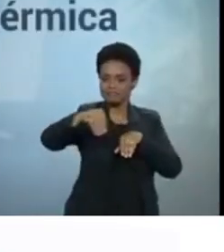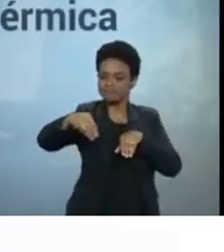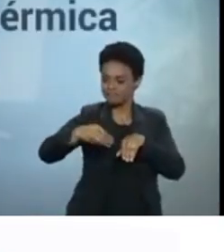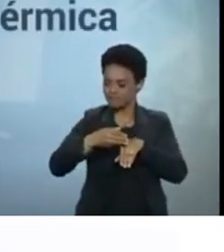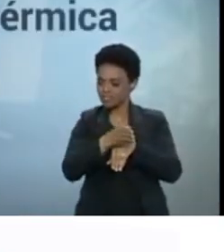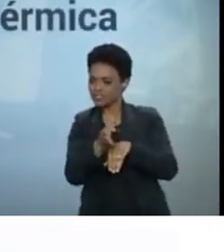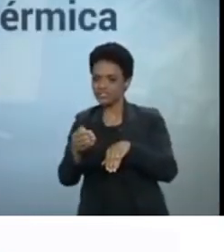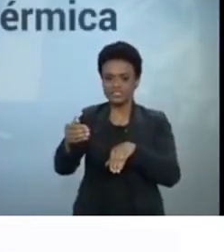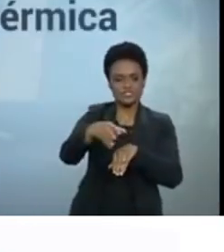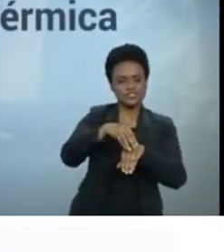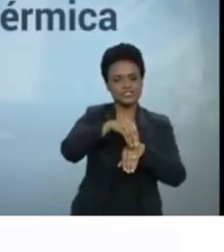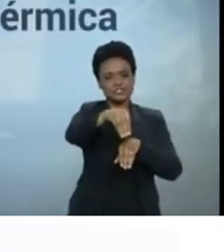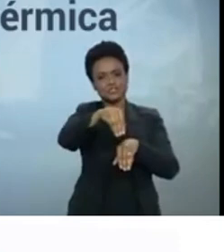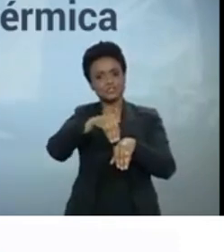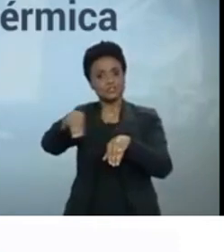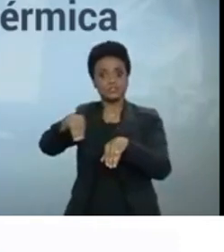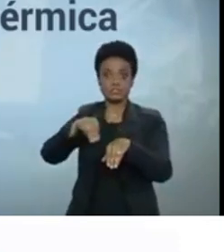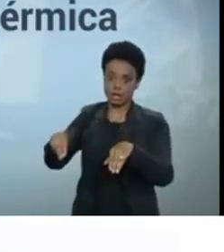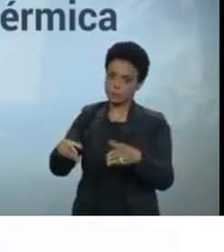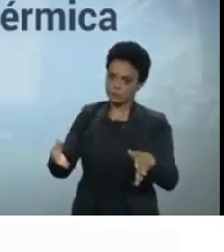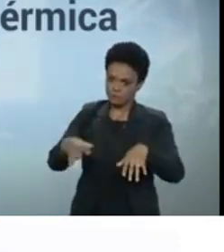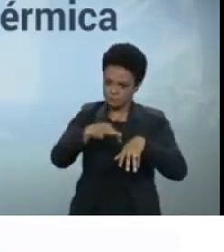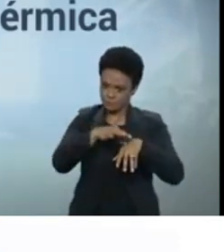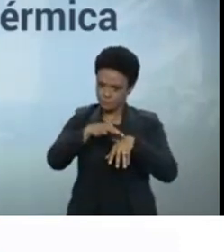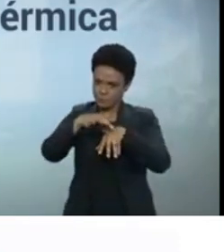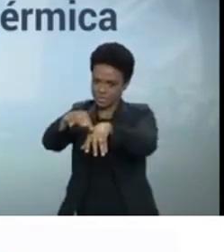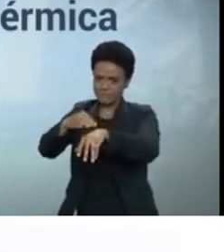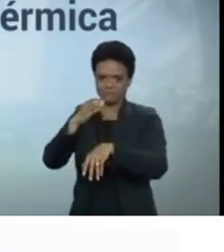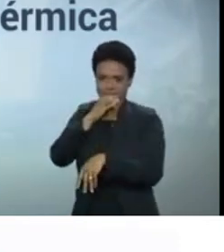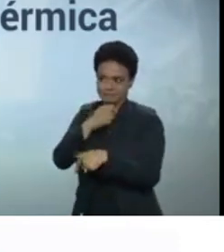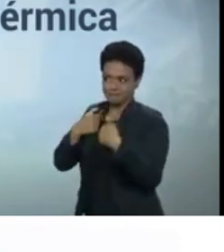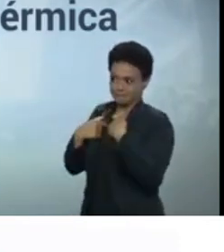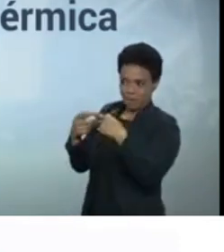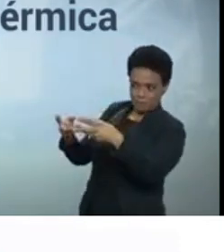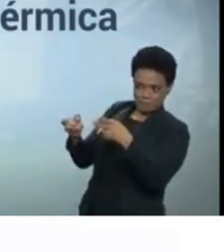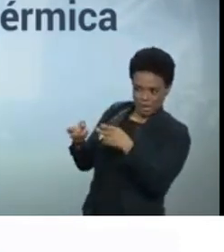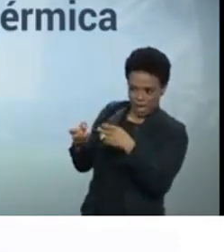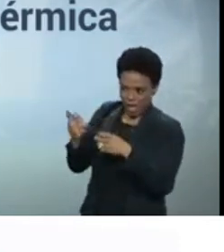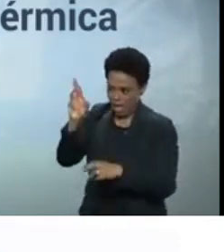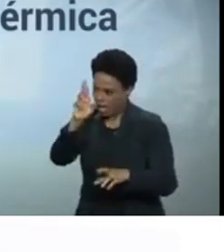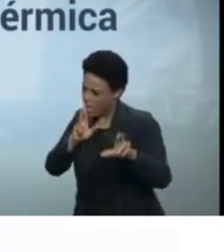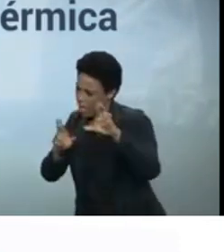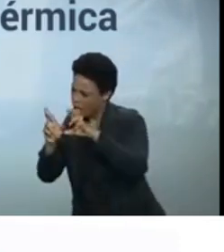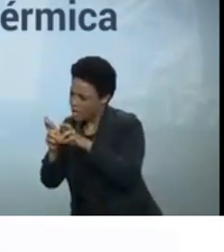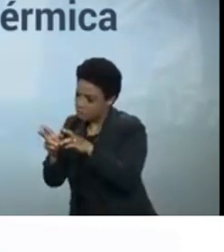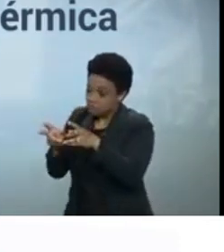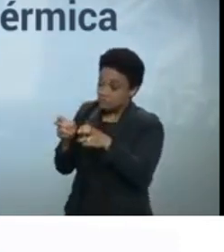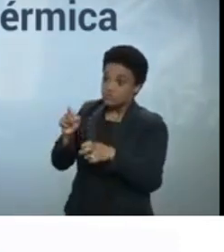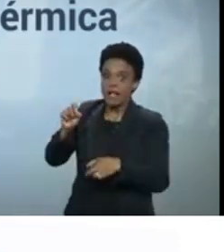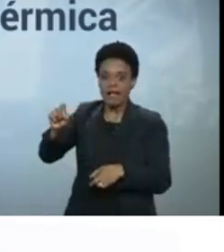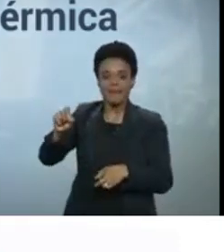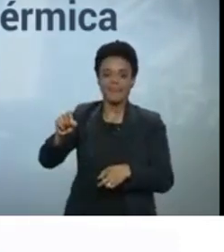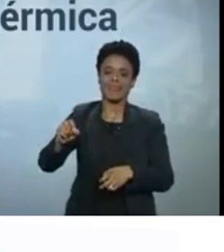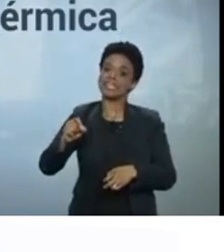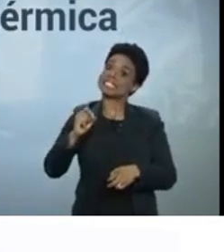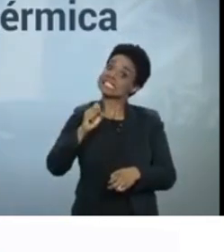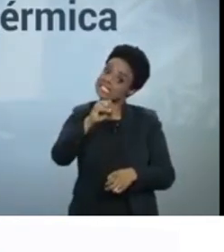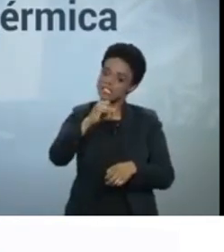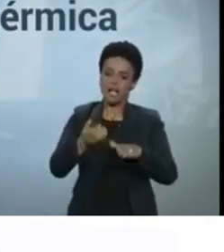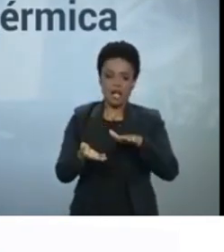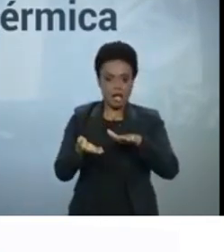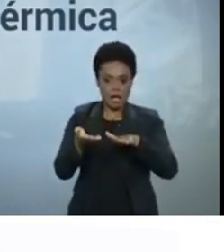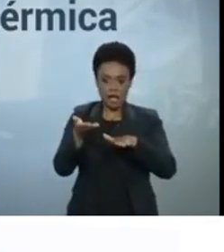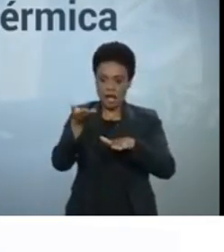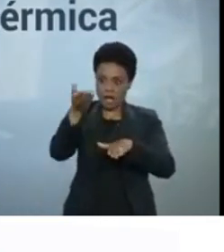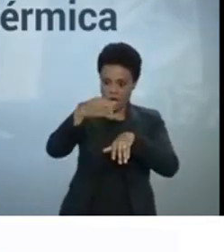Analisando a equação que define a condutividade térmica, eu percebi que, para um dado gradiente de temperatura, se eu aumentar a